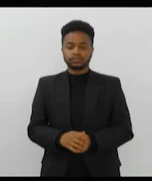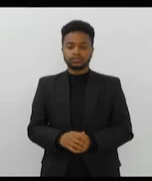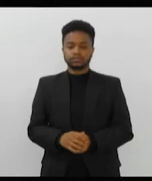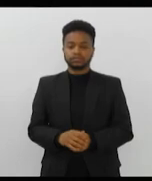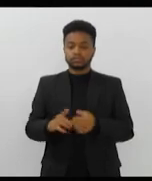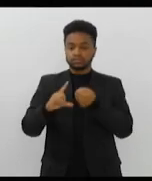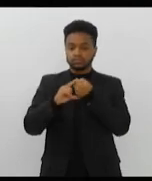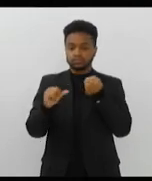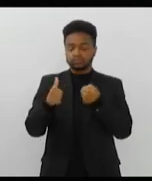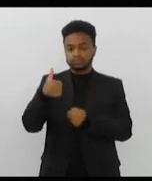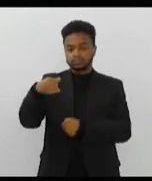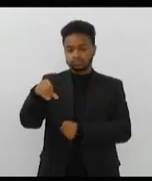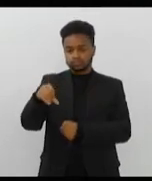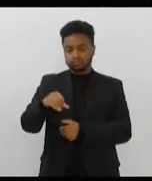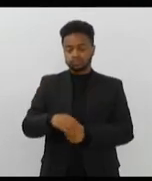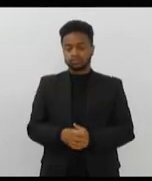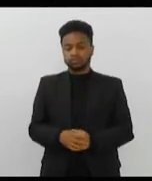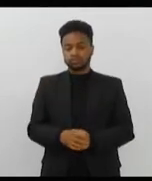Artigo 19.